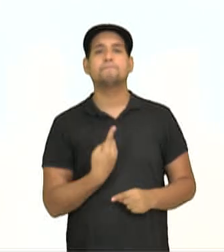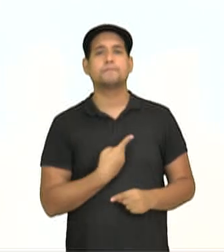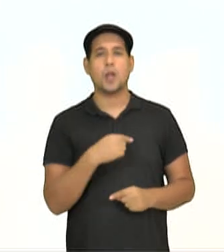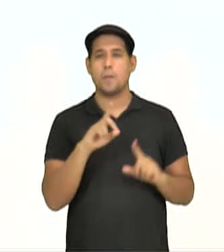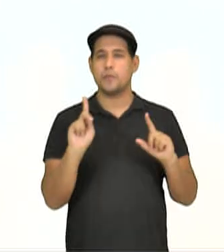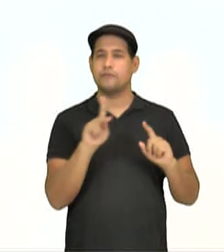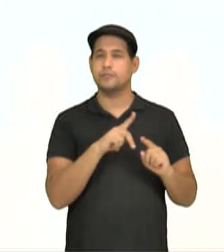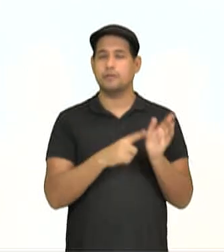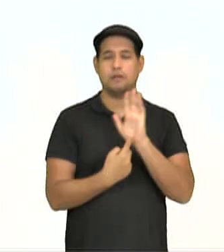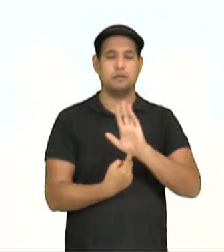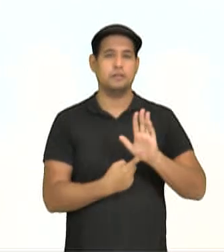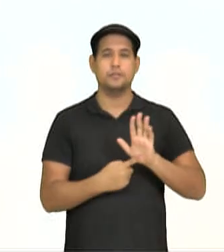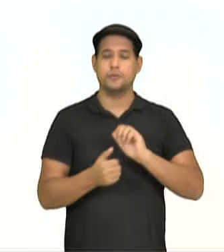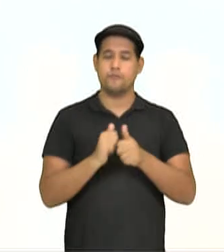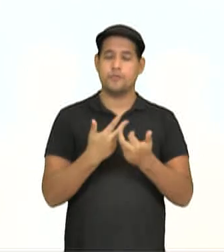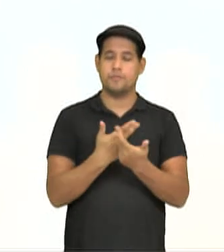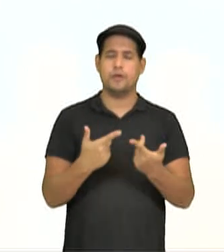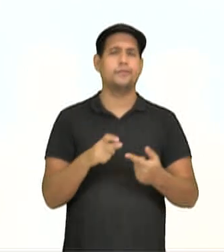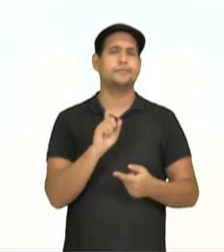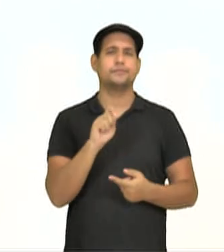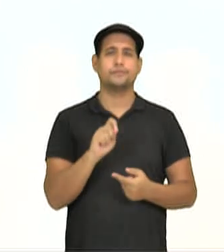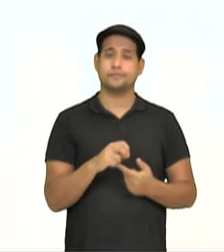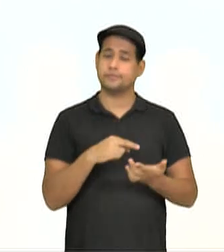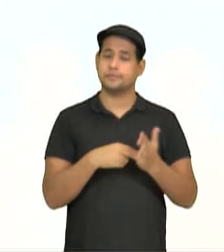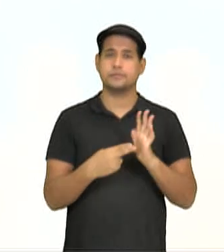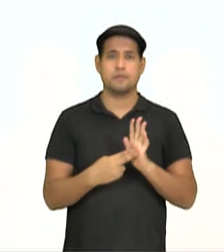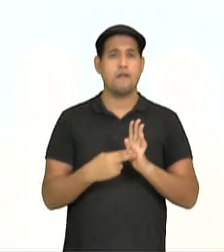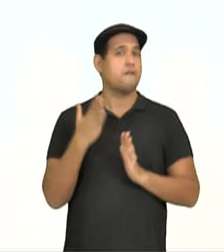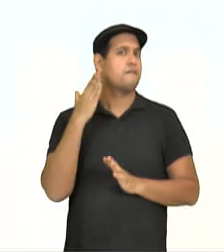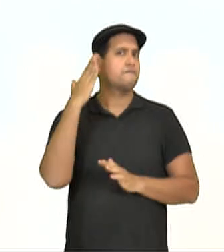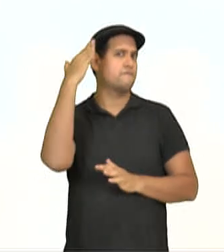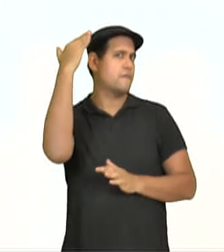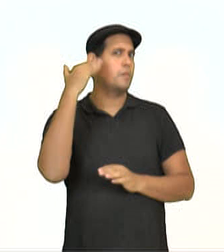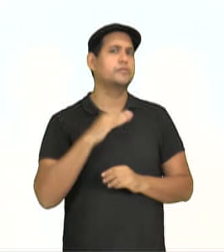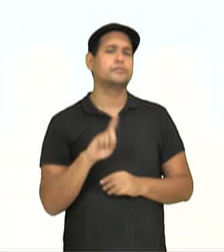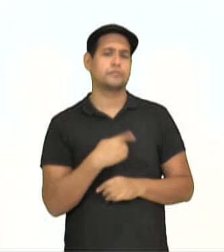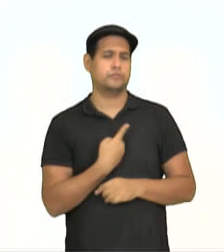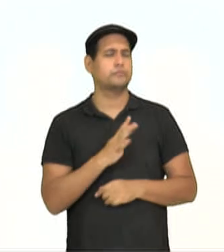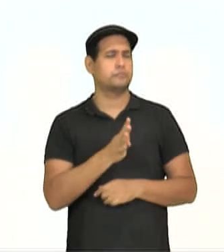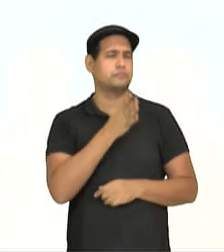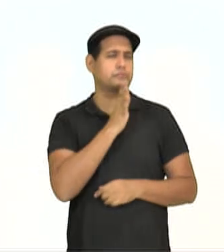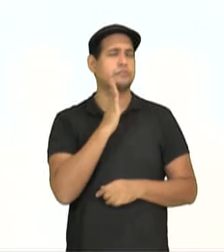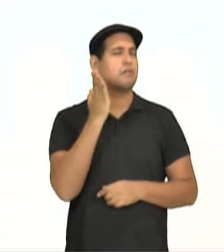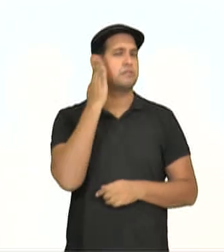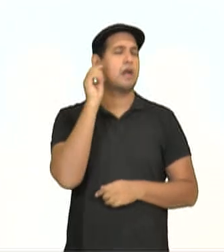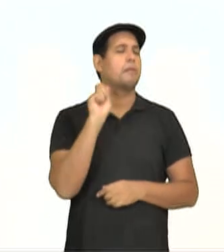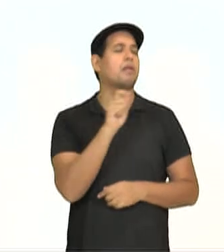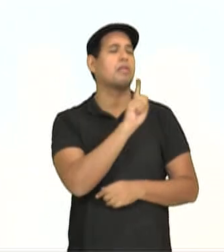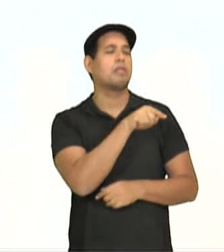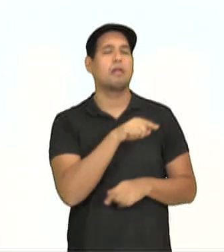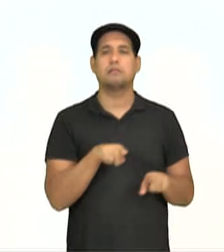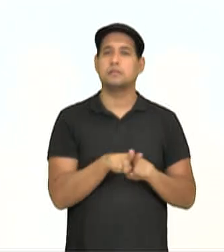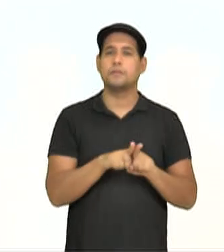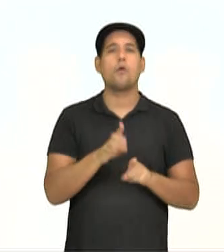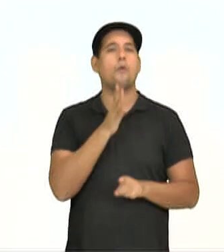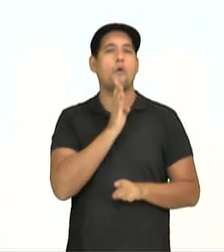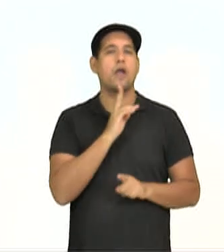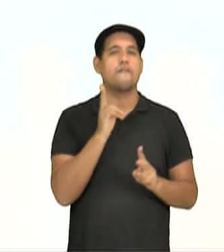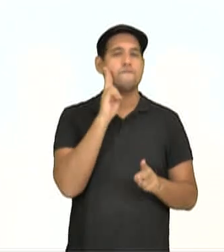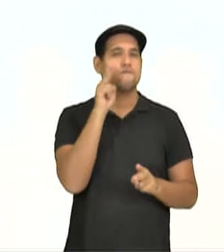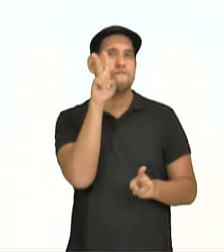colocou a imagem dos jogadores lá, eles são jogadores que são populares, eles são jogadores que a gente conhece, a gente sabe quem são, conhece, vê